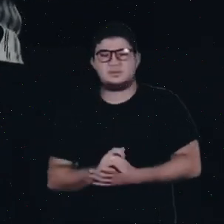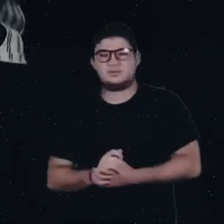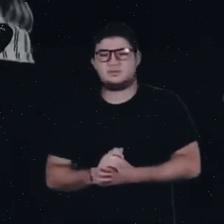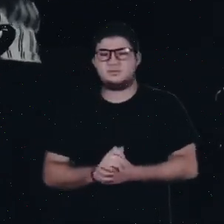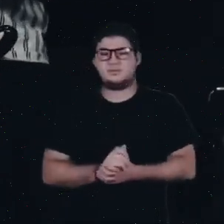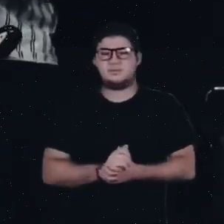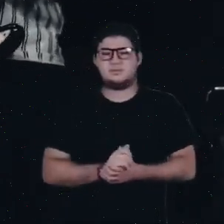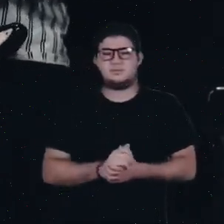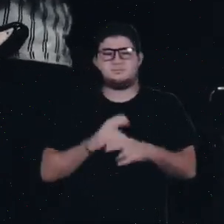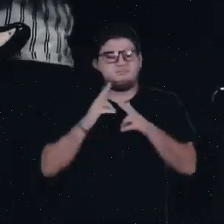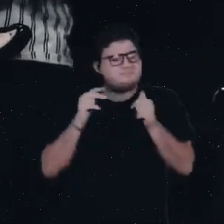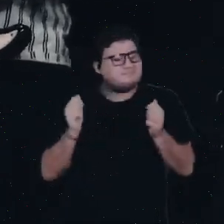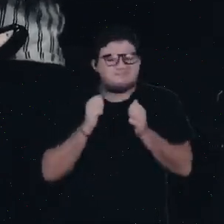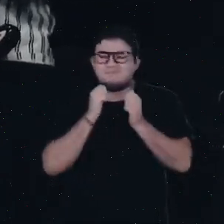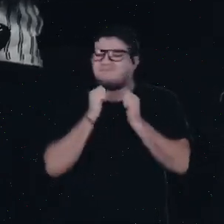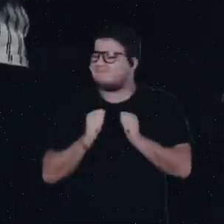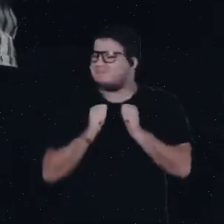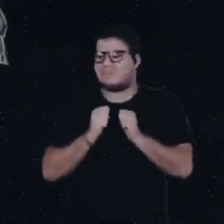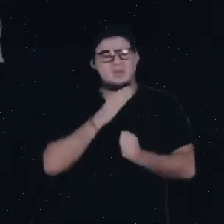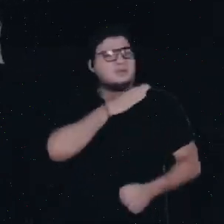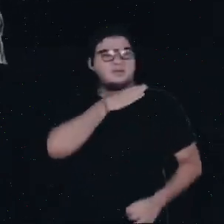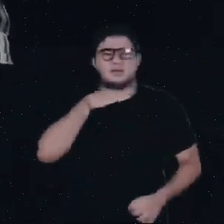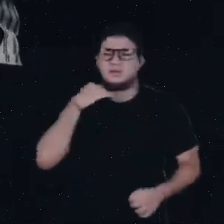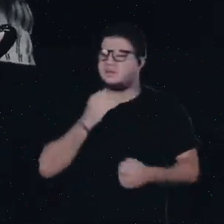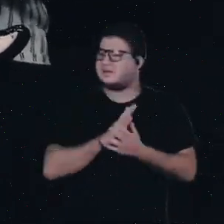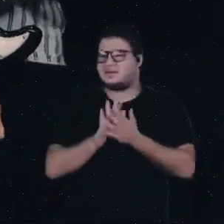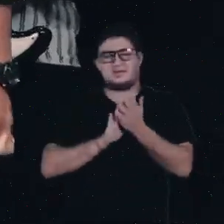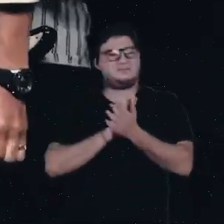Ninguém pode tirar a vida. Ninguém.